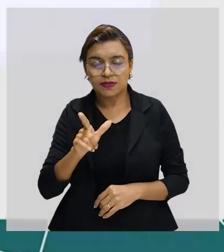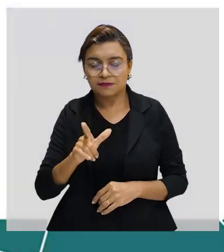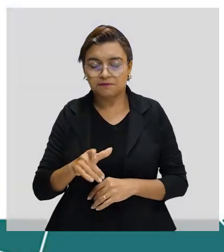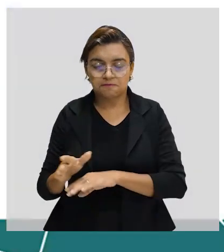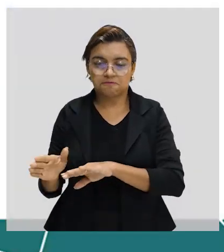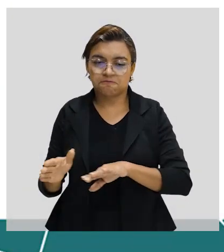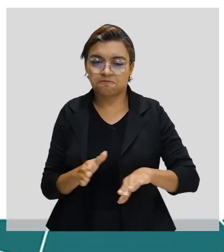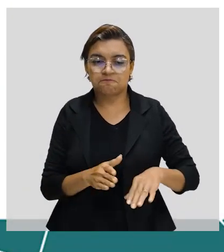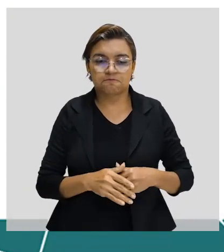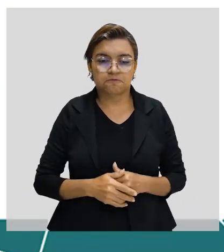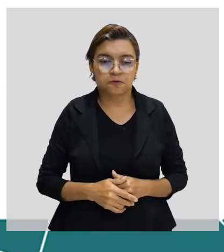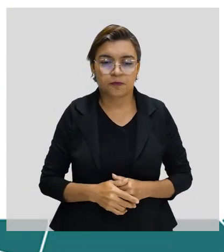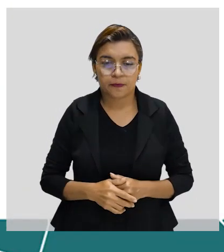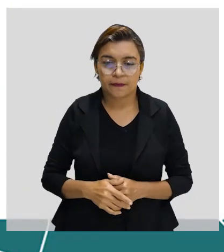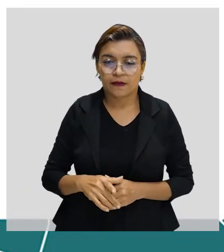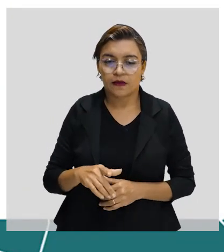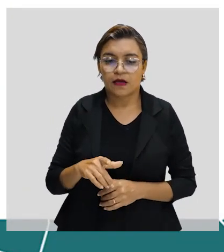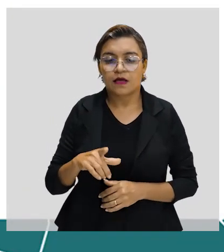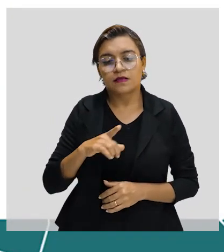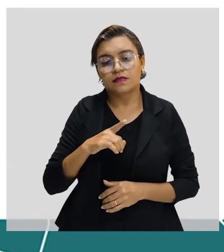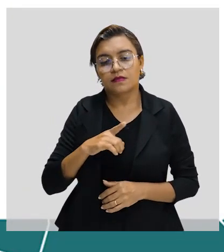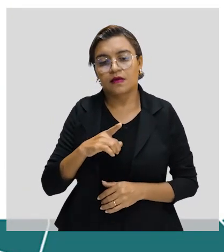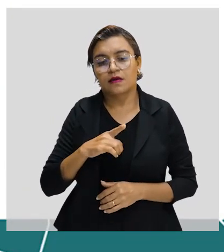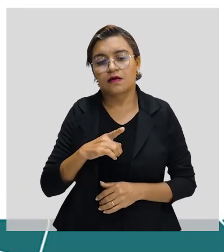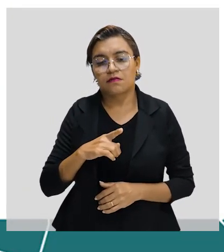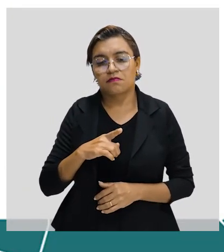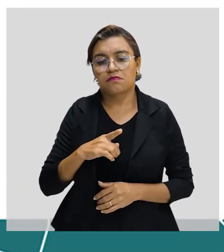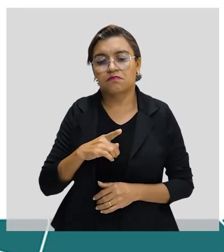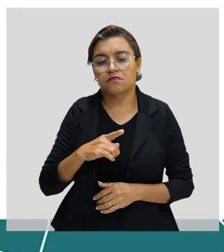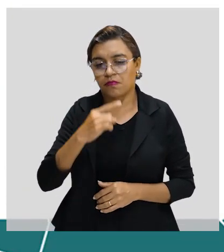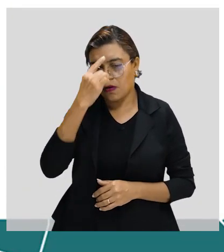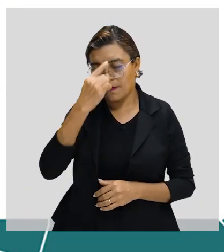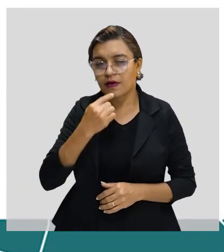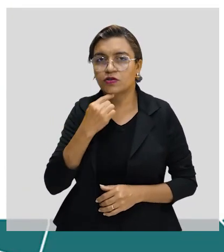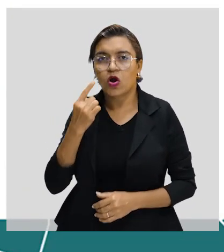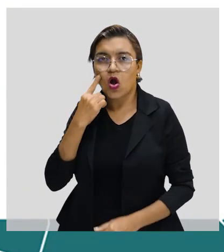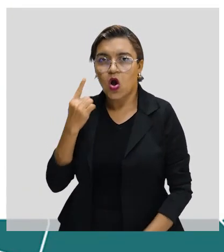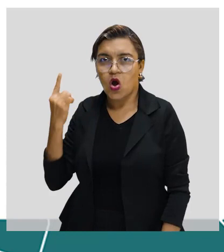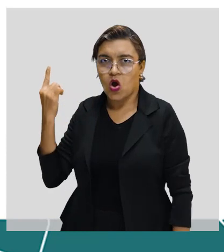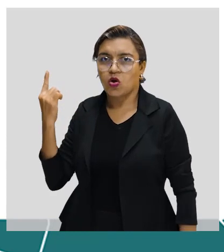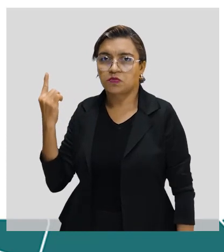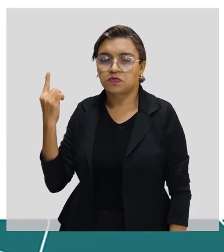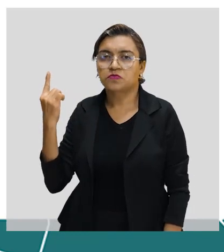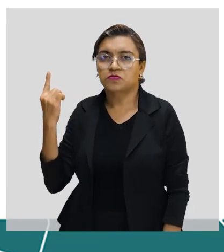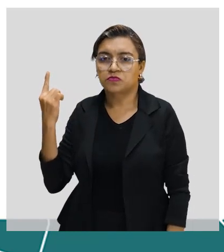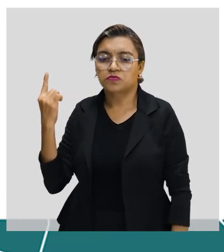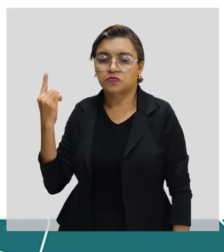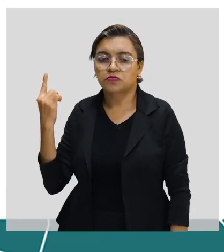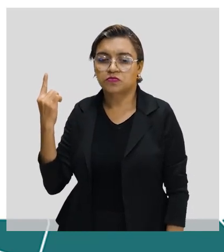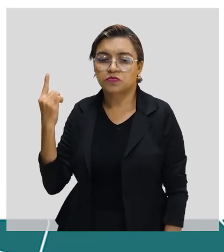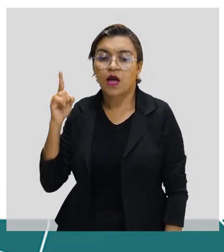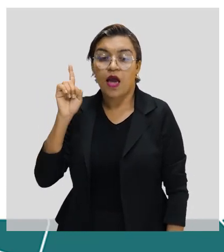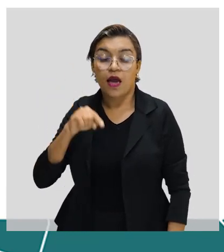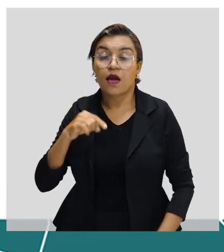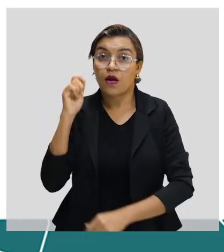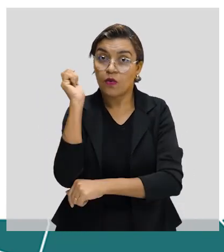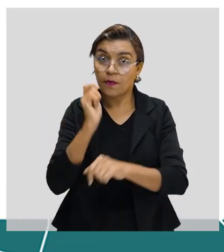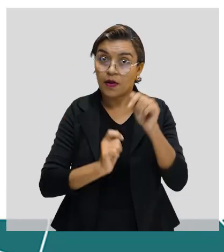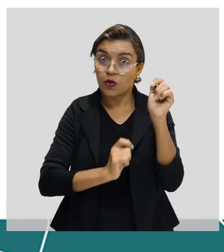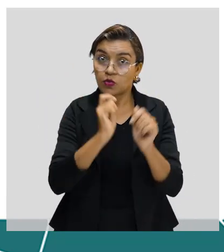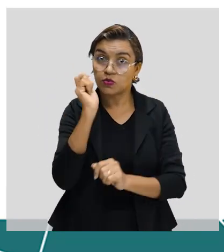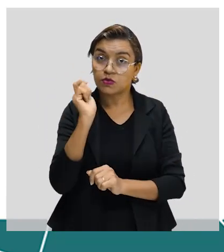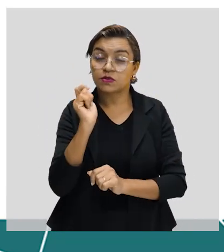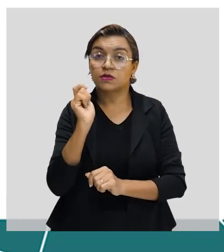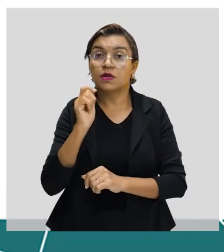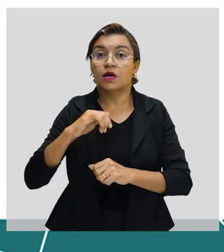Bom, então esse aqui é o prédiozinho. Tá ok? Esse prédio é a nossa usina nuclear. Certo? Esse